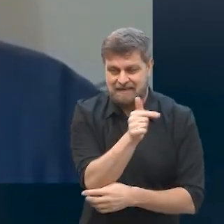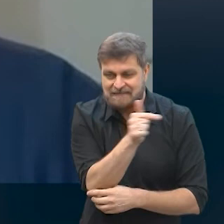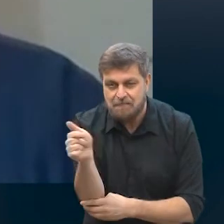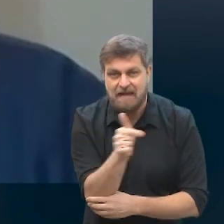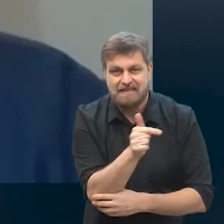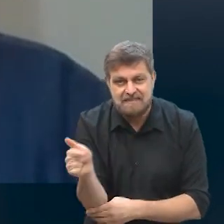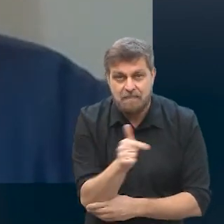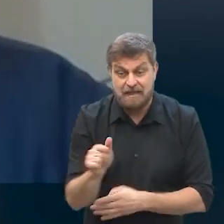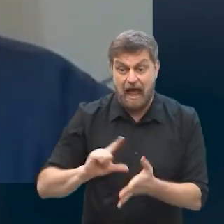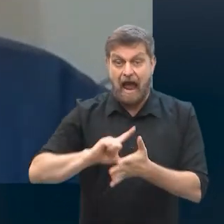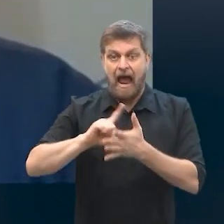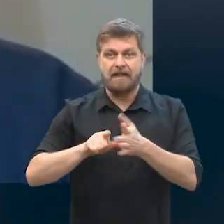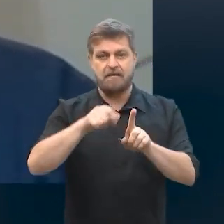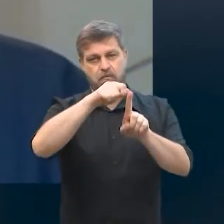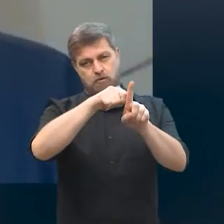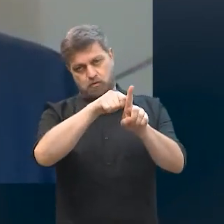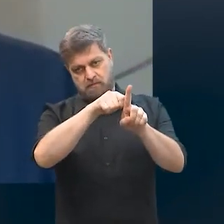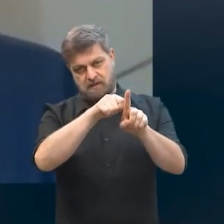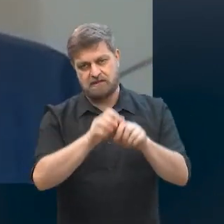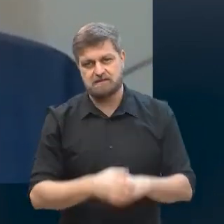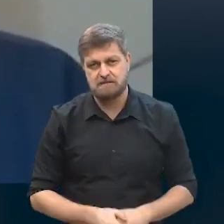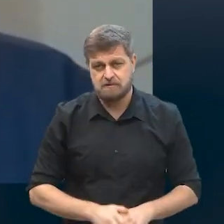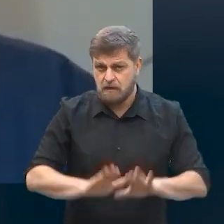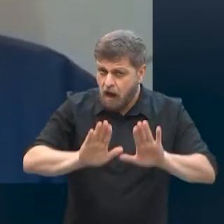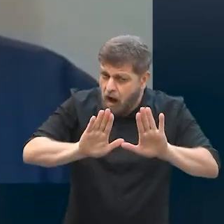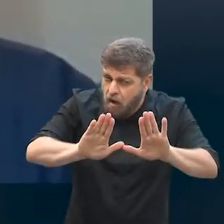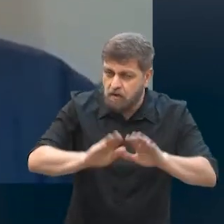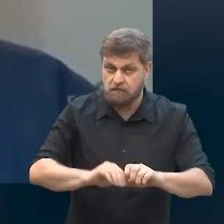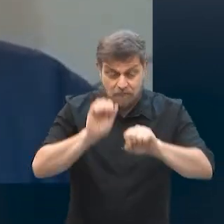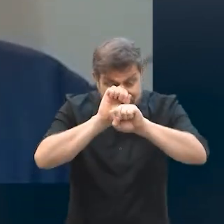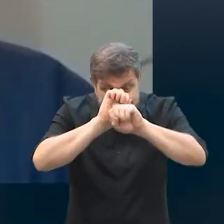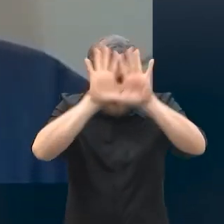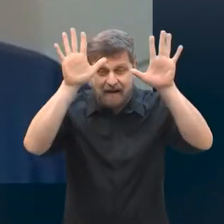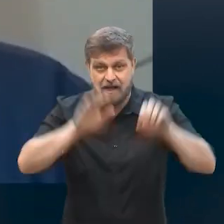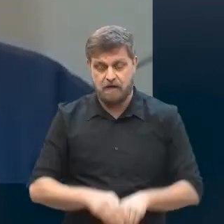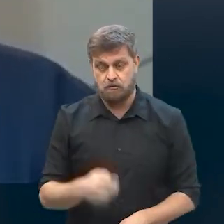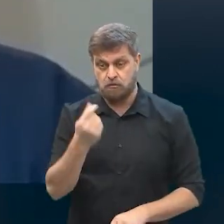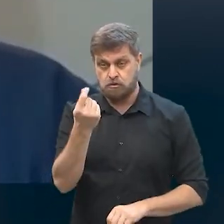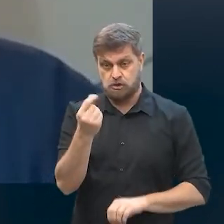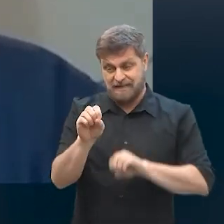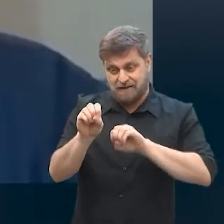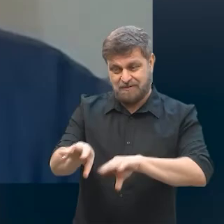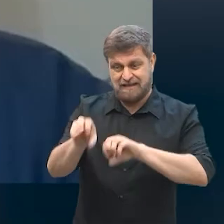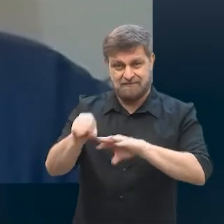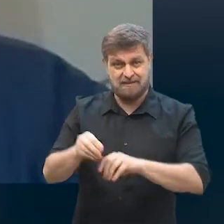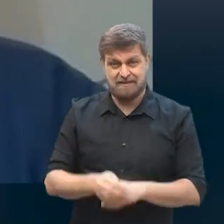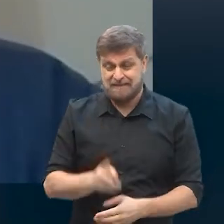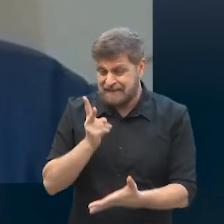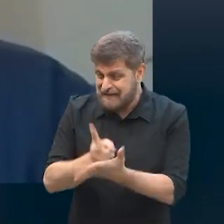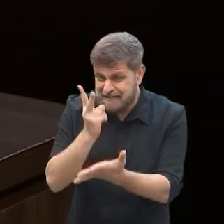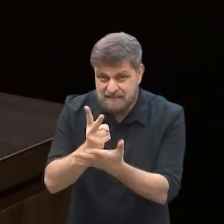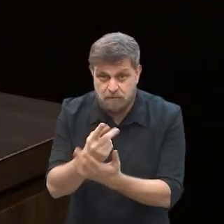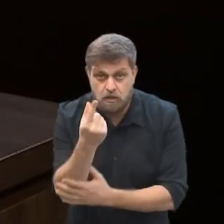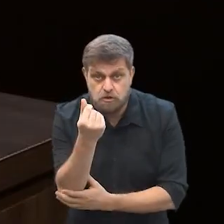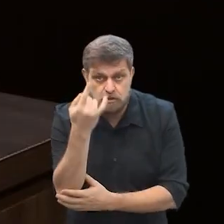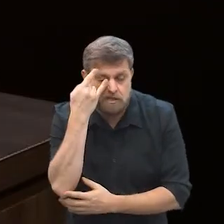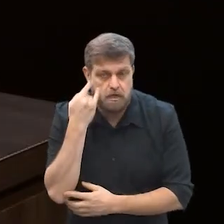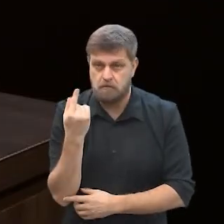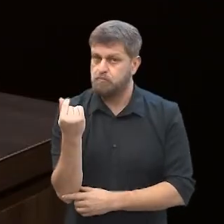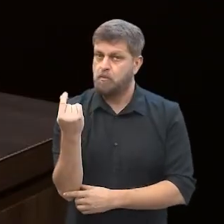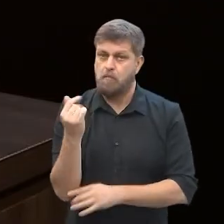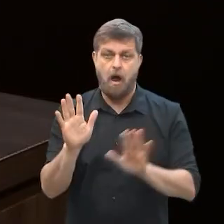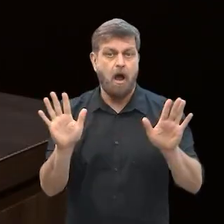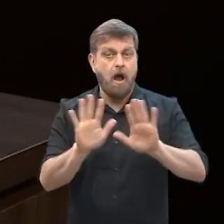semanada, depois com mesada. Agora, vamos deixar claro que educação financeira não é exclusivamente cuidar do